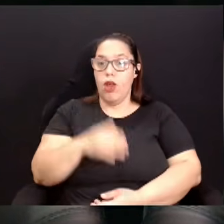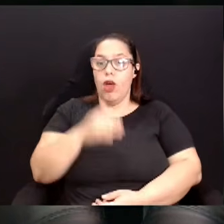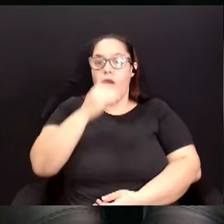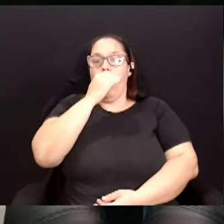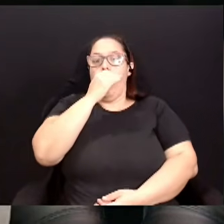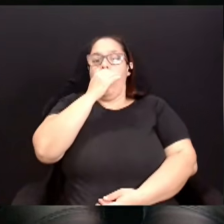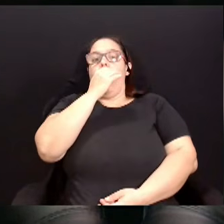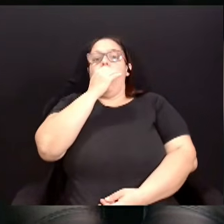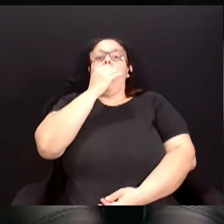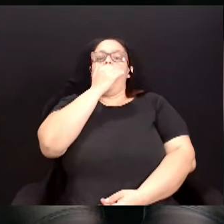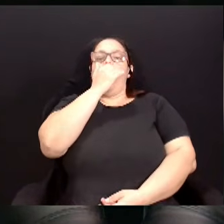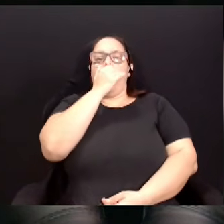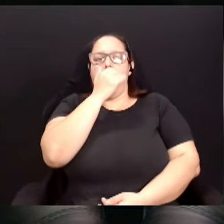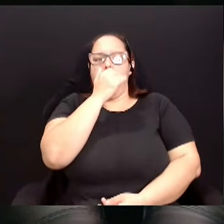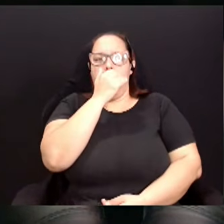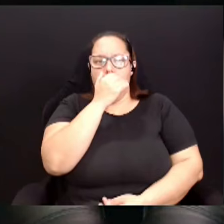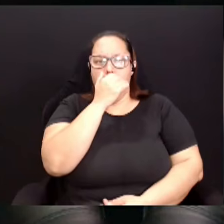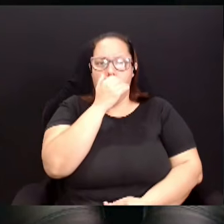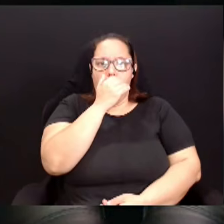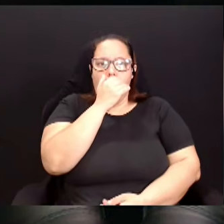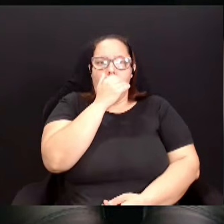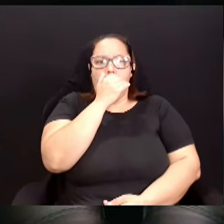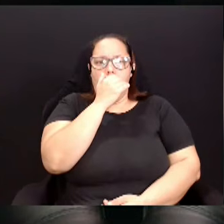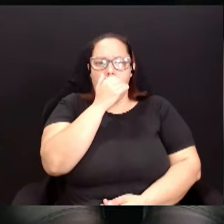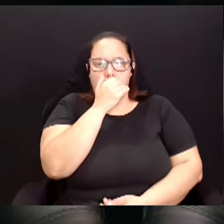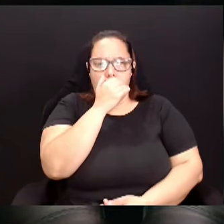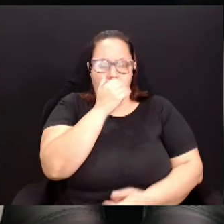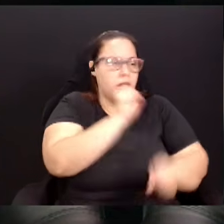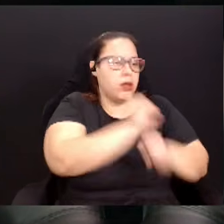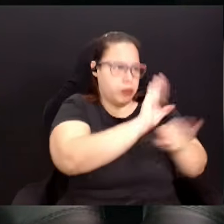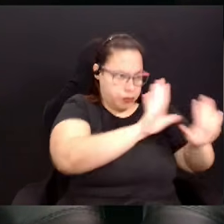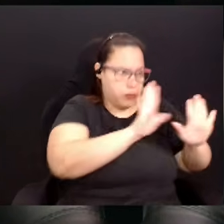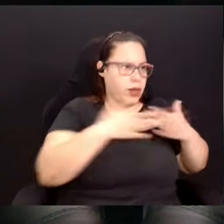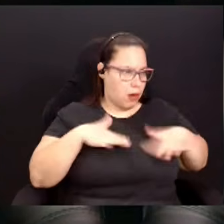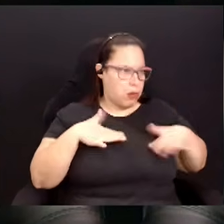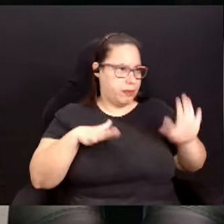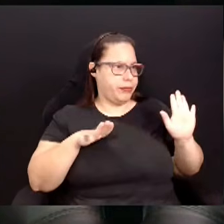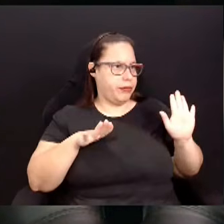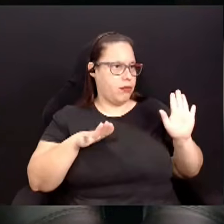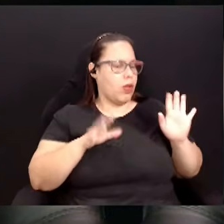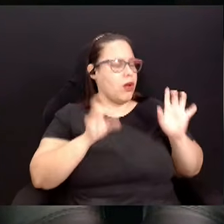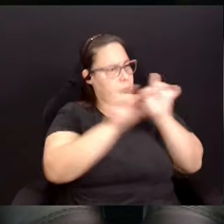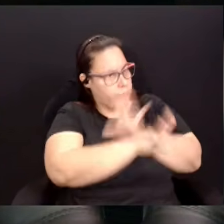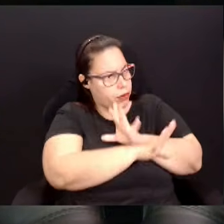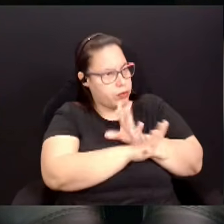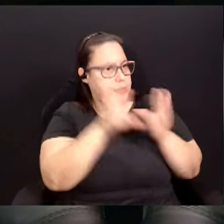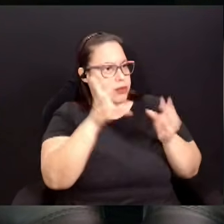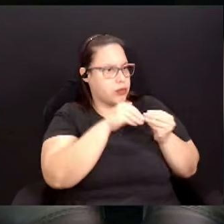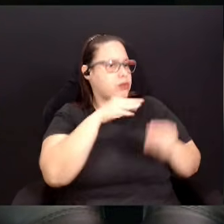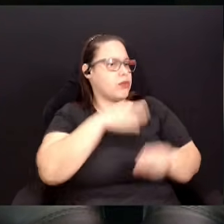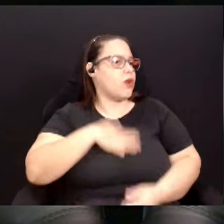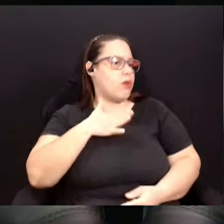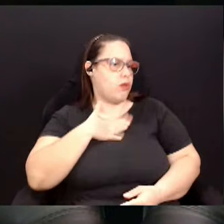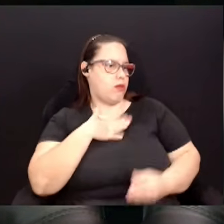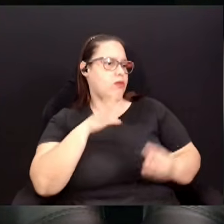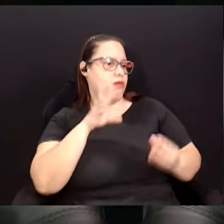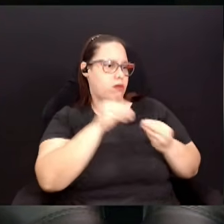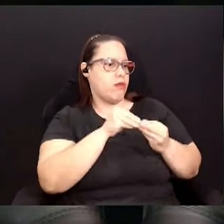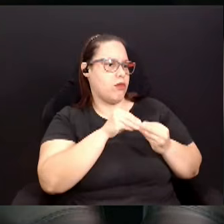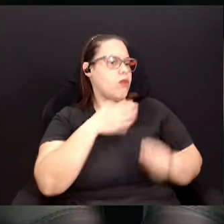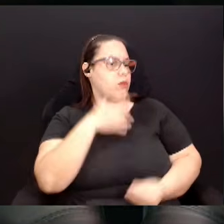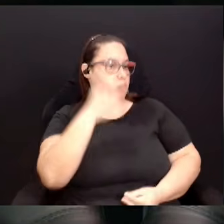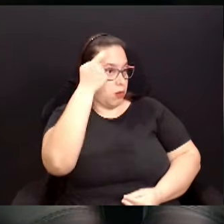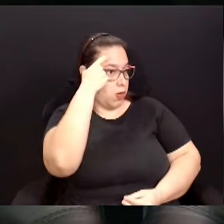Ok, agora deixa eu continuar, daqui a pouquinho, né, eu termino de concluir, mas eu gostaria de concluir o meu raciocínio. Tá tudo